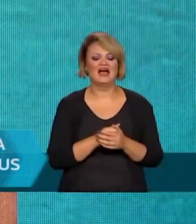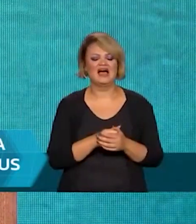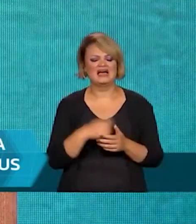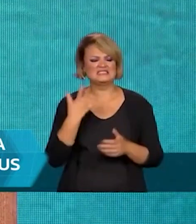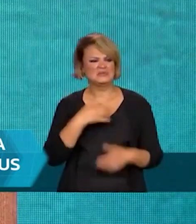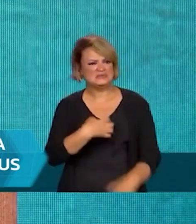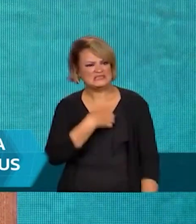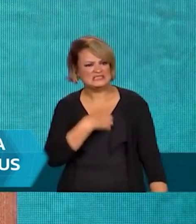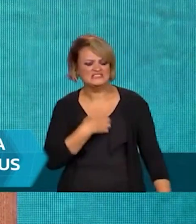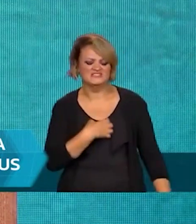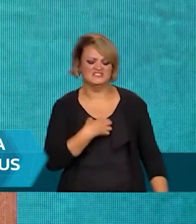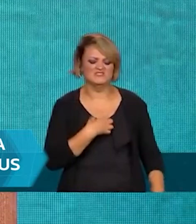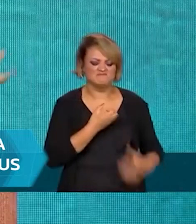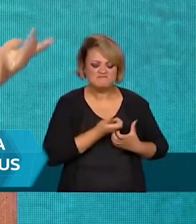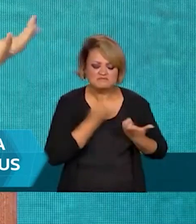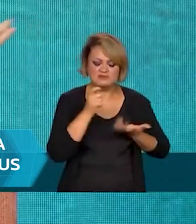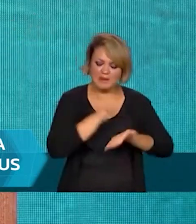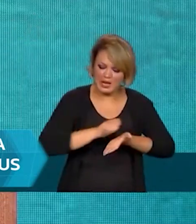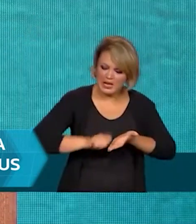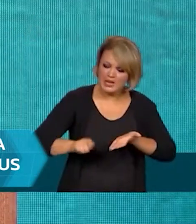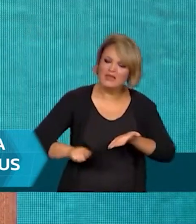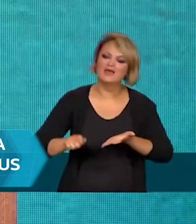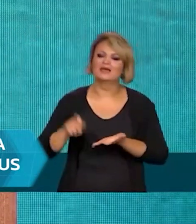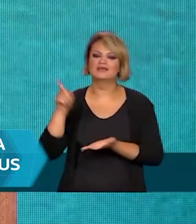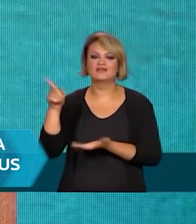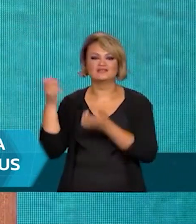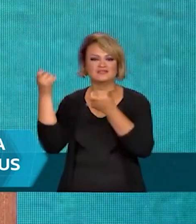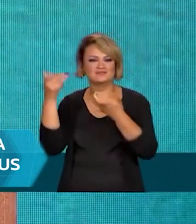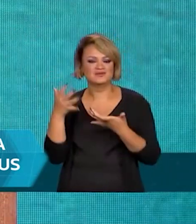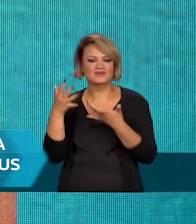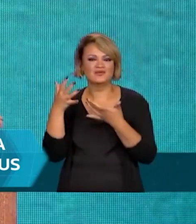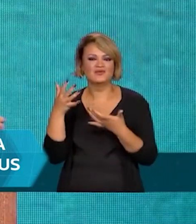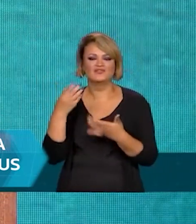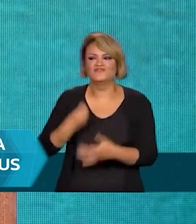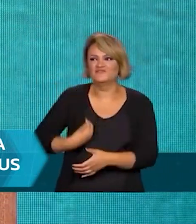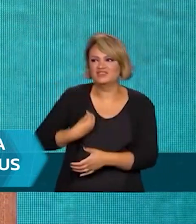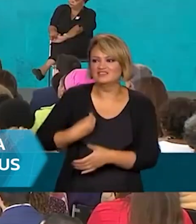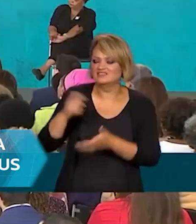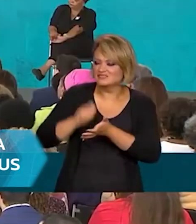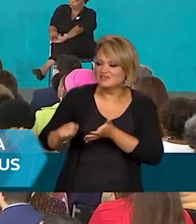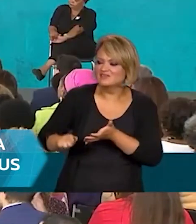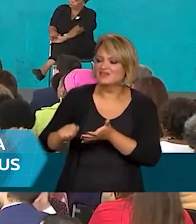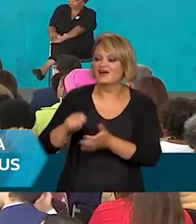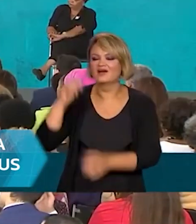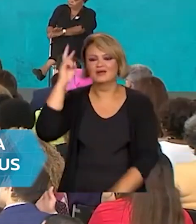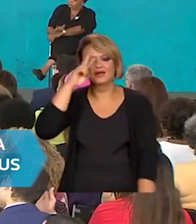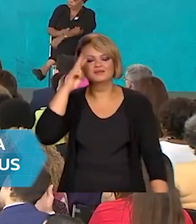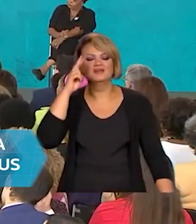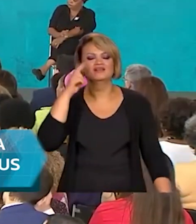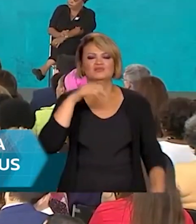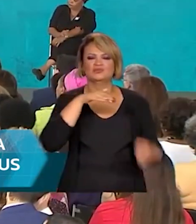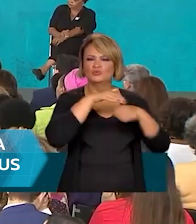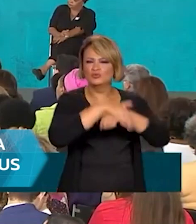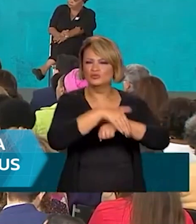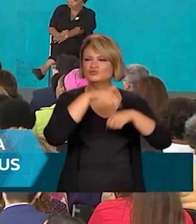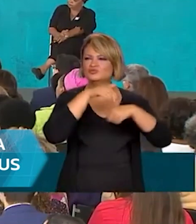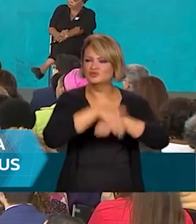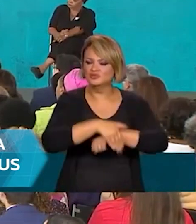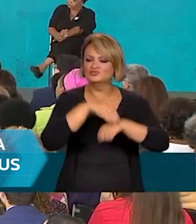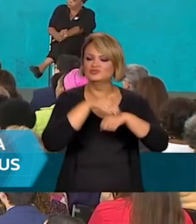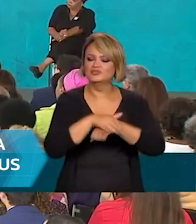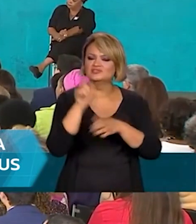a raiva de dentro de mim. E ter lhe ouvido falar sobre escrevivência me retomou a várias noites que eu passava